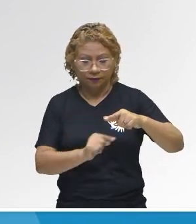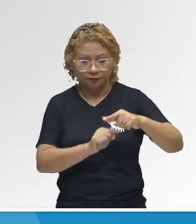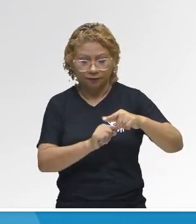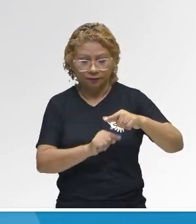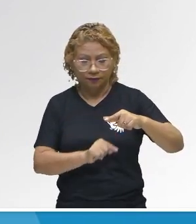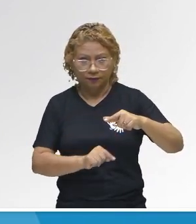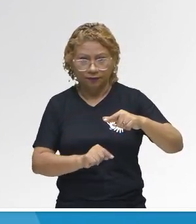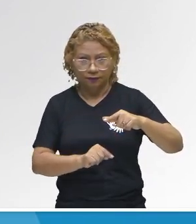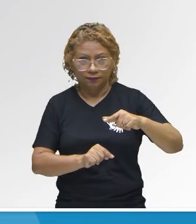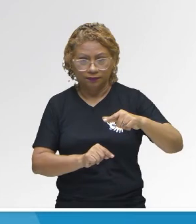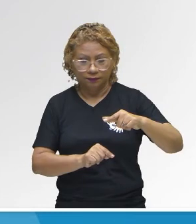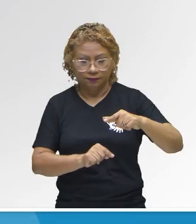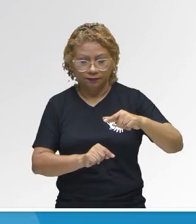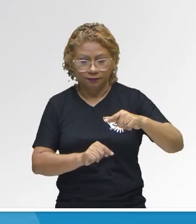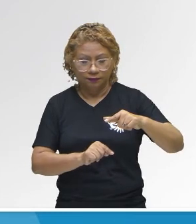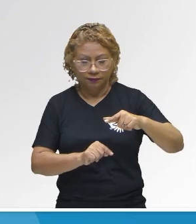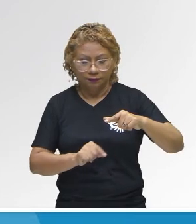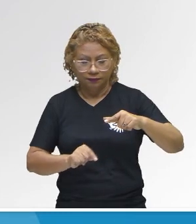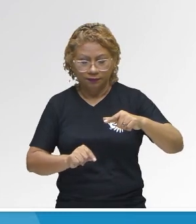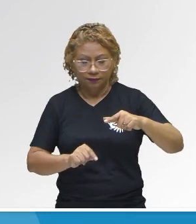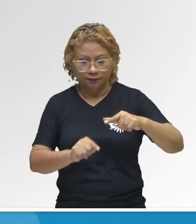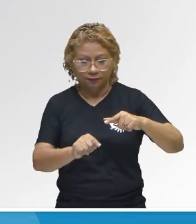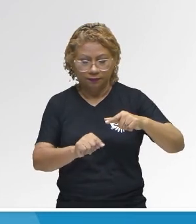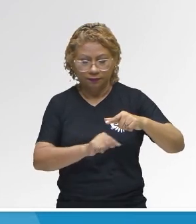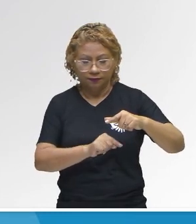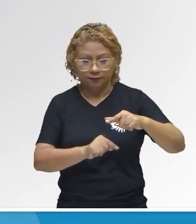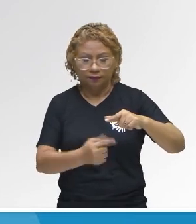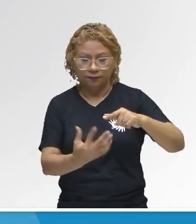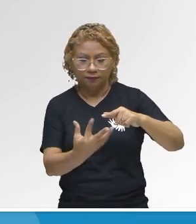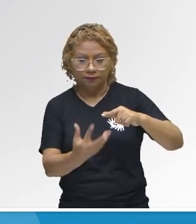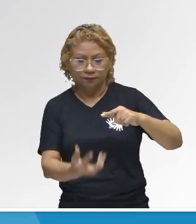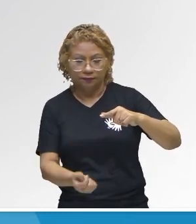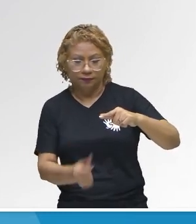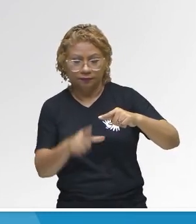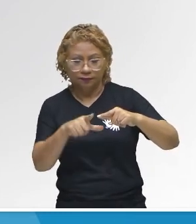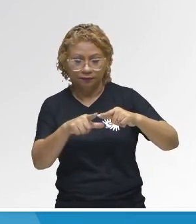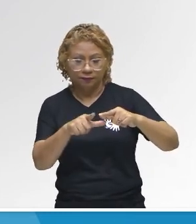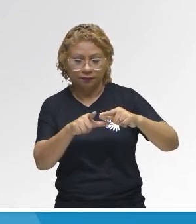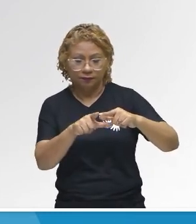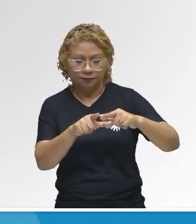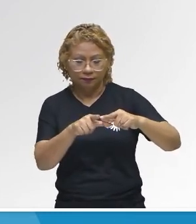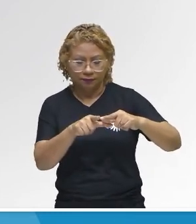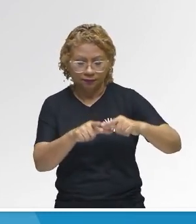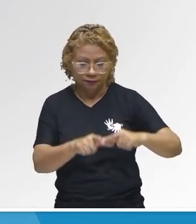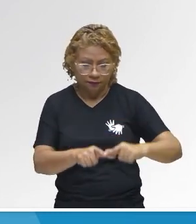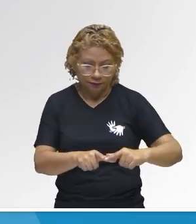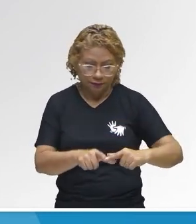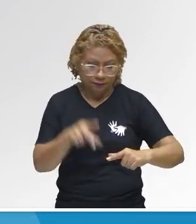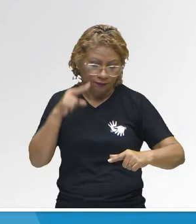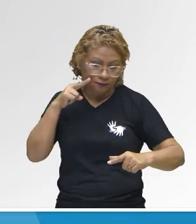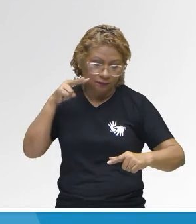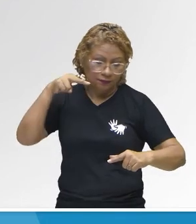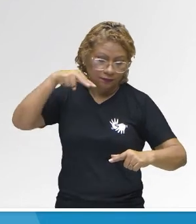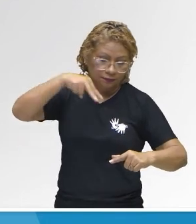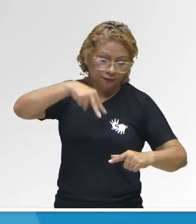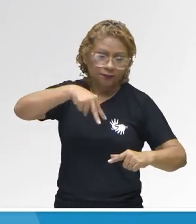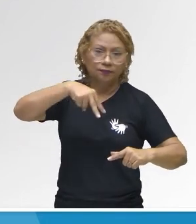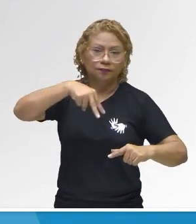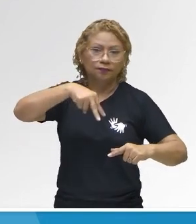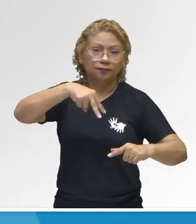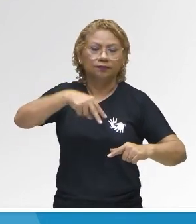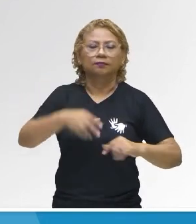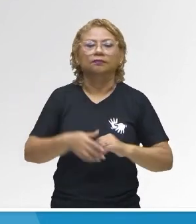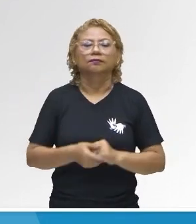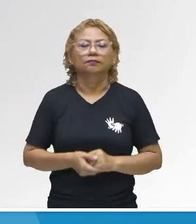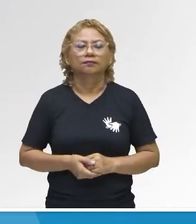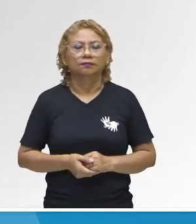tá certo? Isso porque eu estou observando daqui de cima, né? Estou fazendo essa observação daqui de cima. Por quê? Porque ele